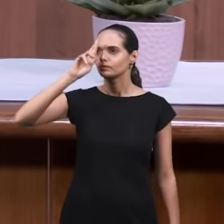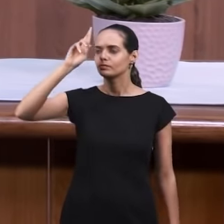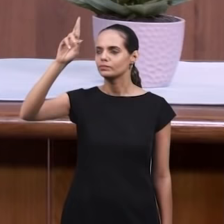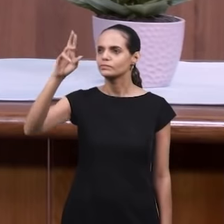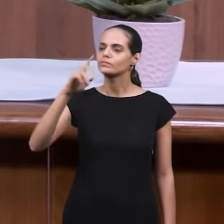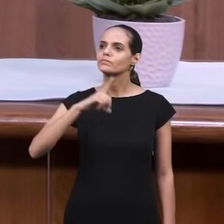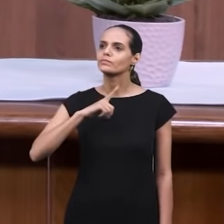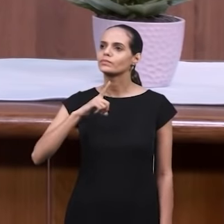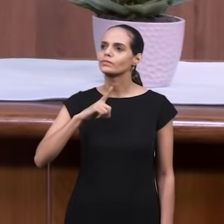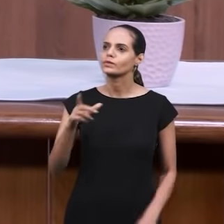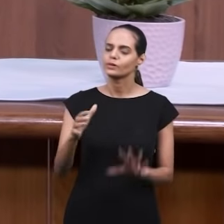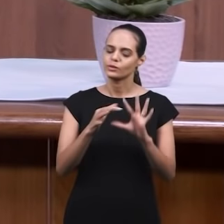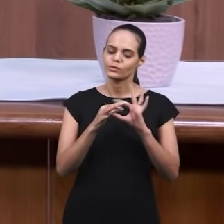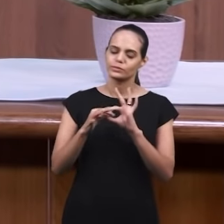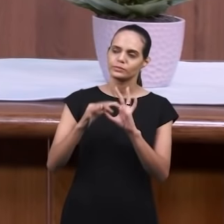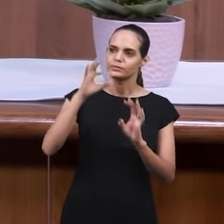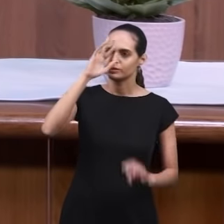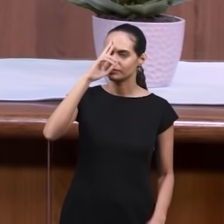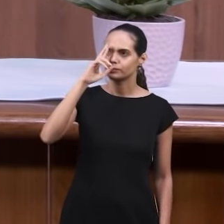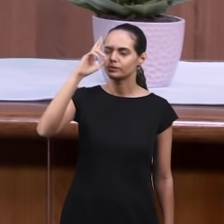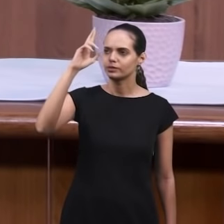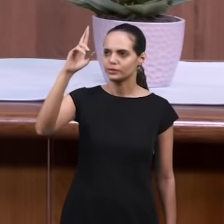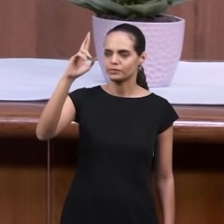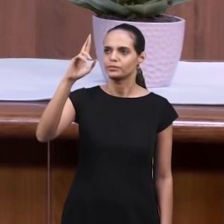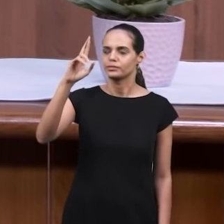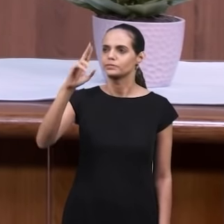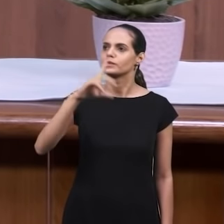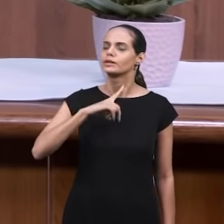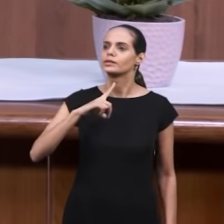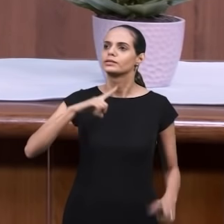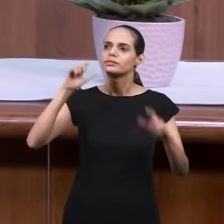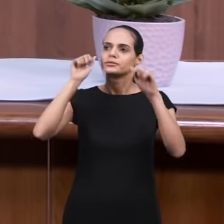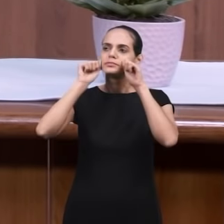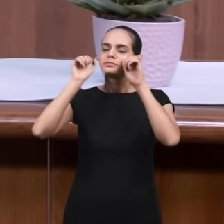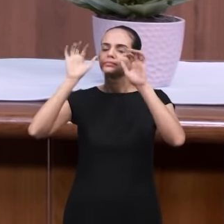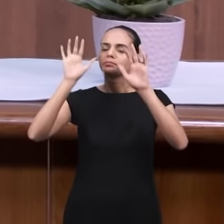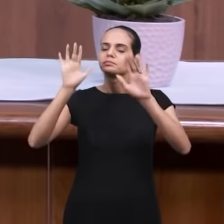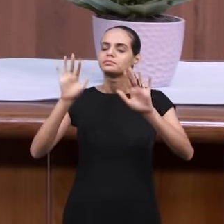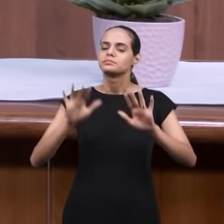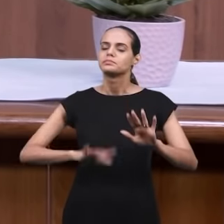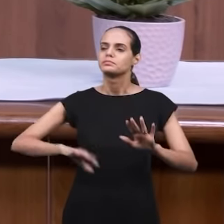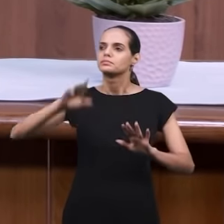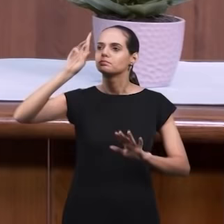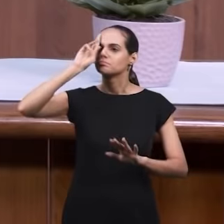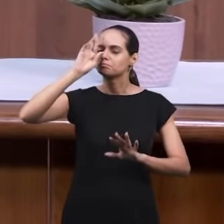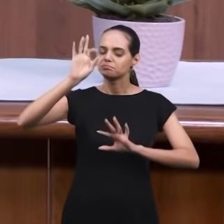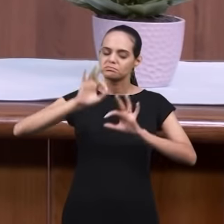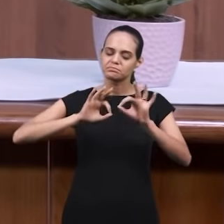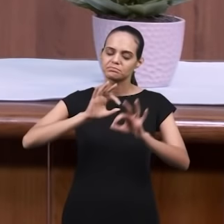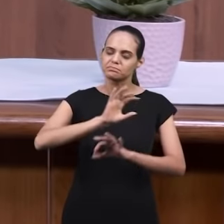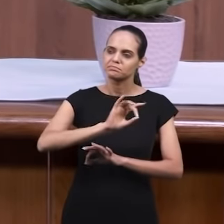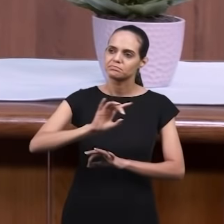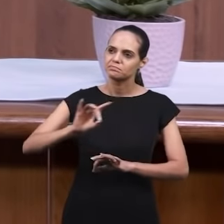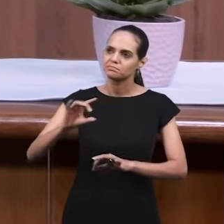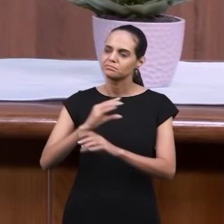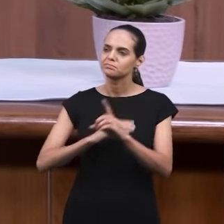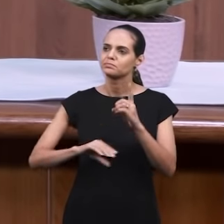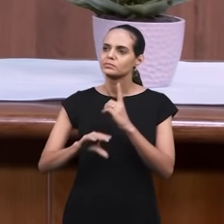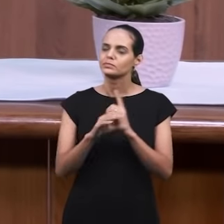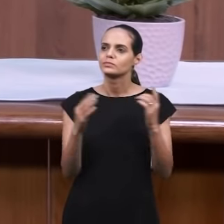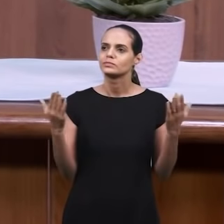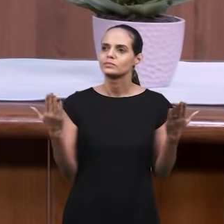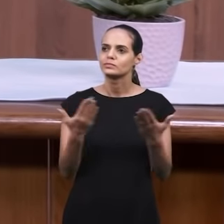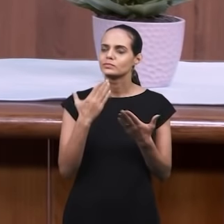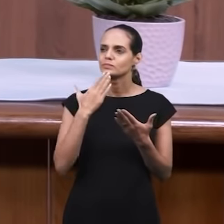comunhão contigo. E assim, Senhor, podemos receber a bênção que Tu tens para cada um de nós neste culto. Assim,